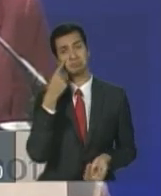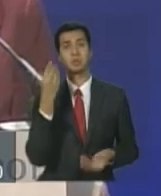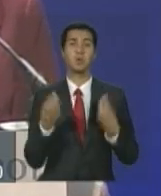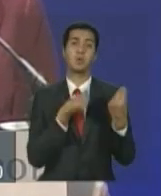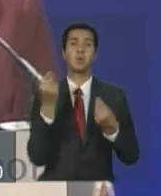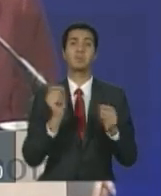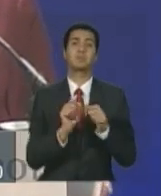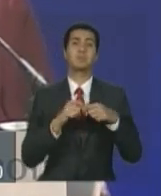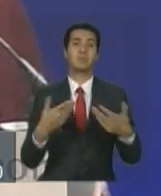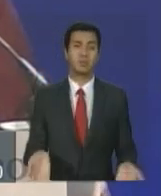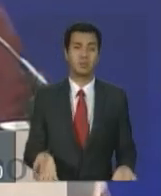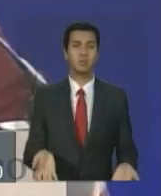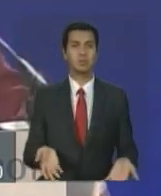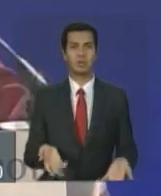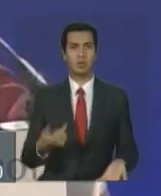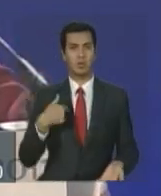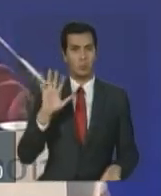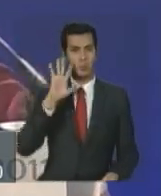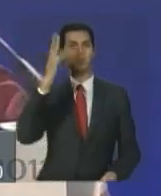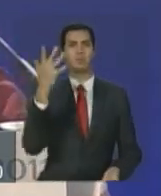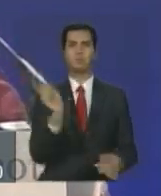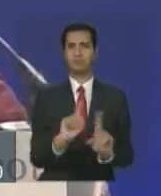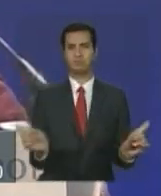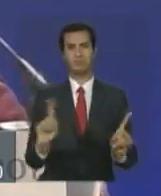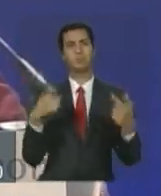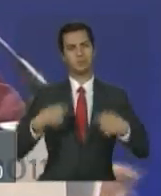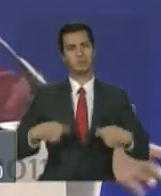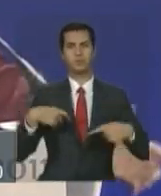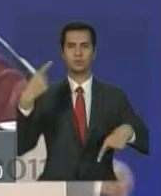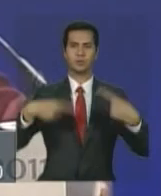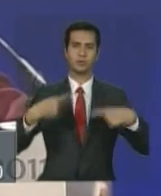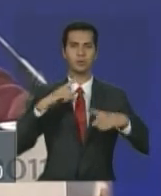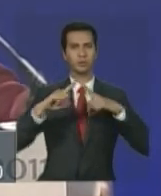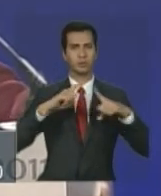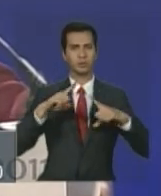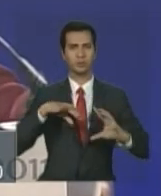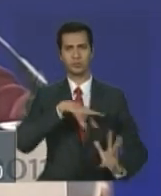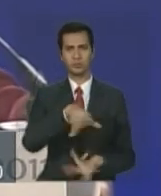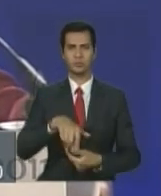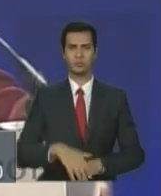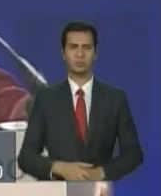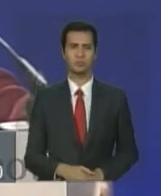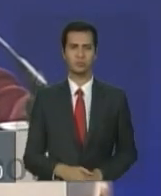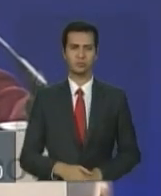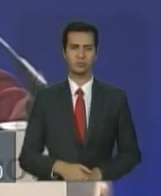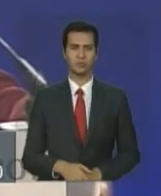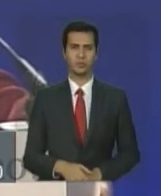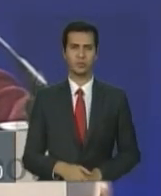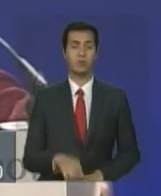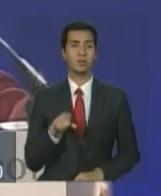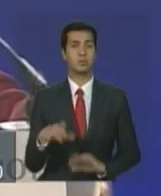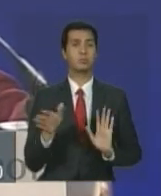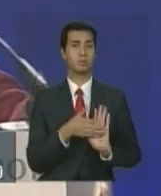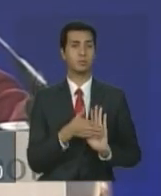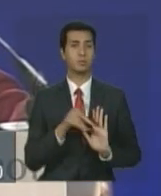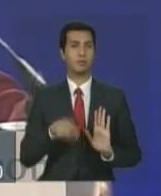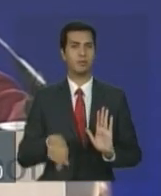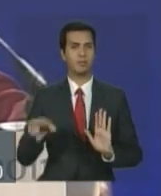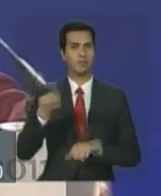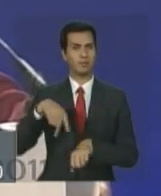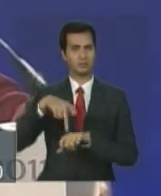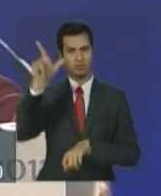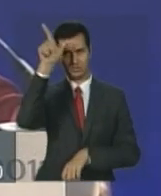que decido. Vai ter de ser uma discussão global. Essa é uma proposta da Alemanha,